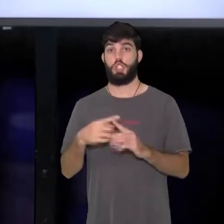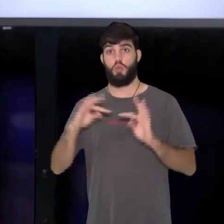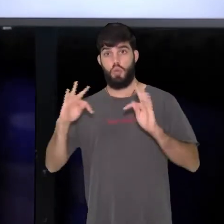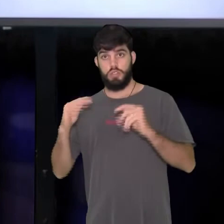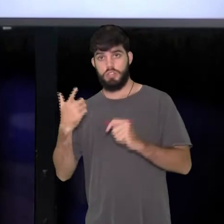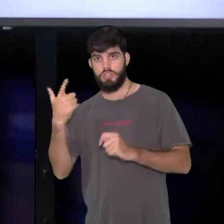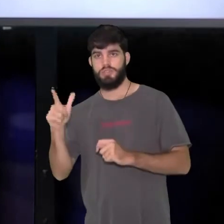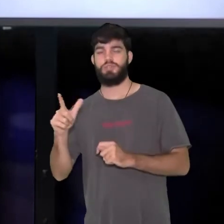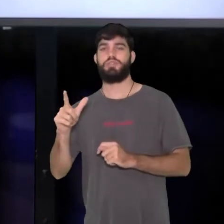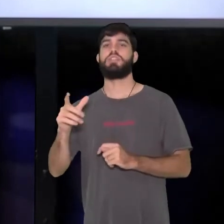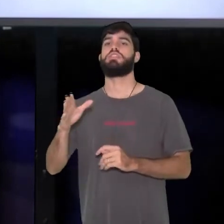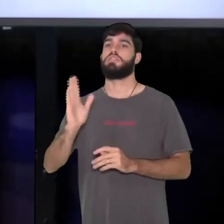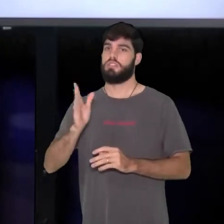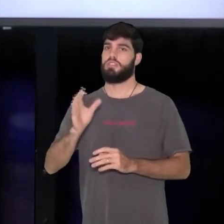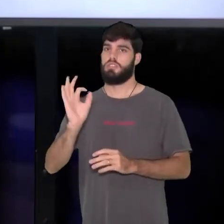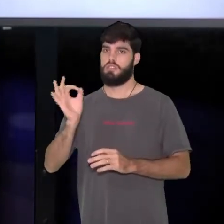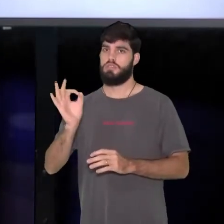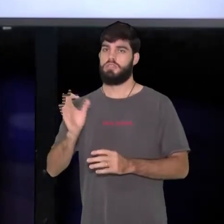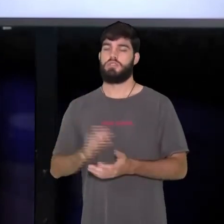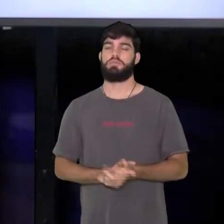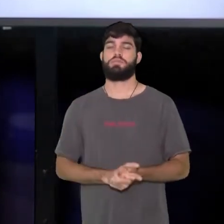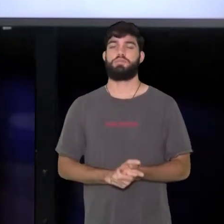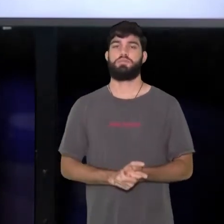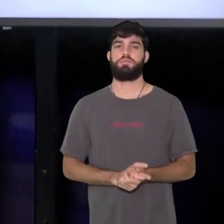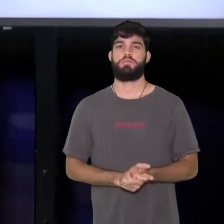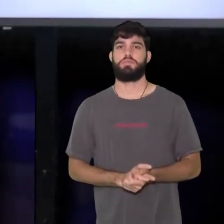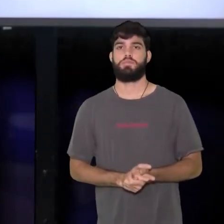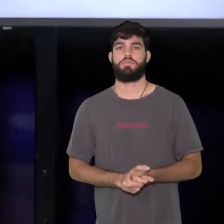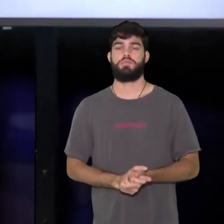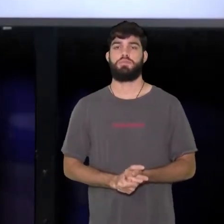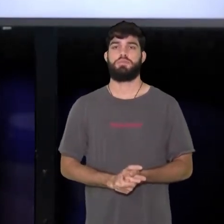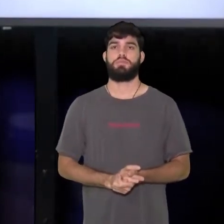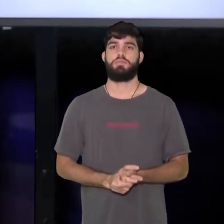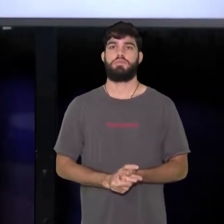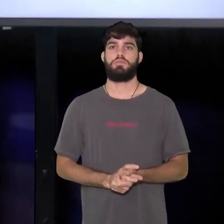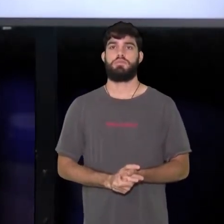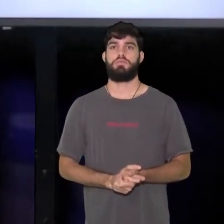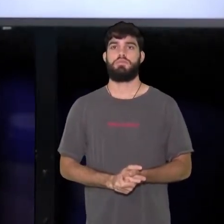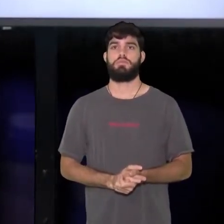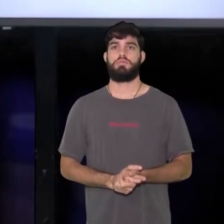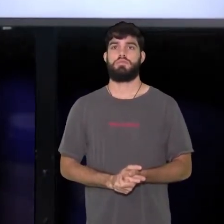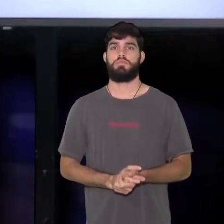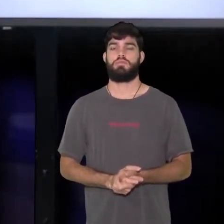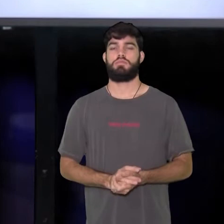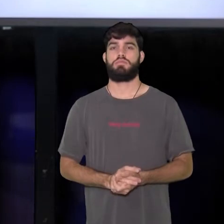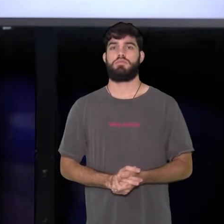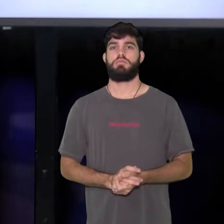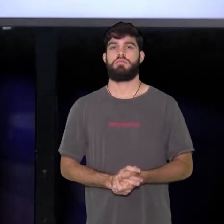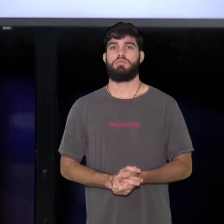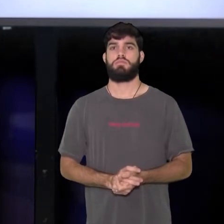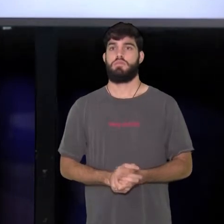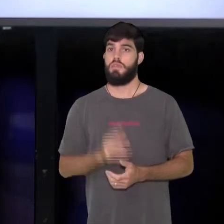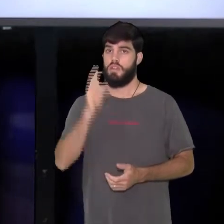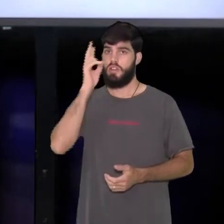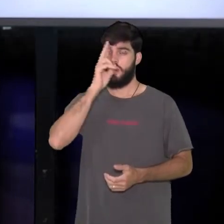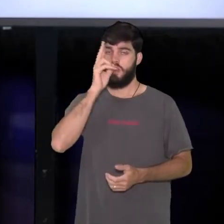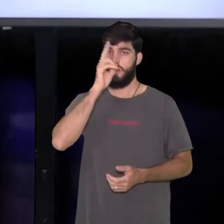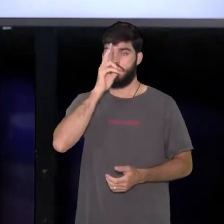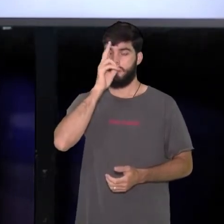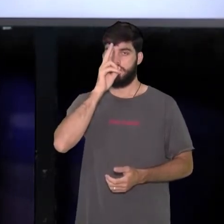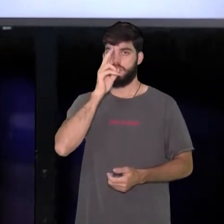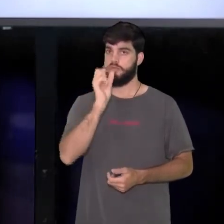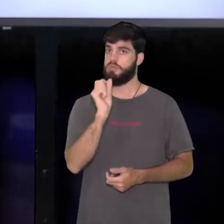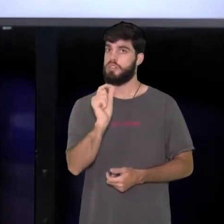outras falaram tão bem, interpretaram tão bem todos os elementos do texto.